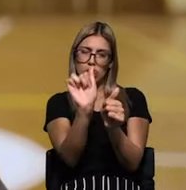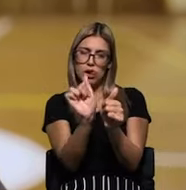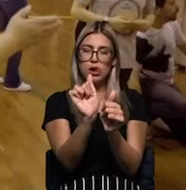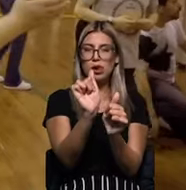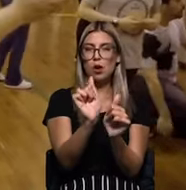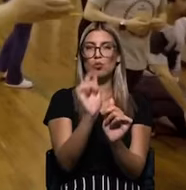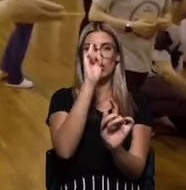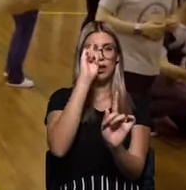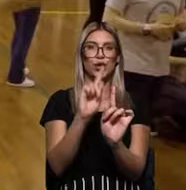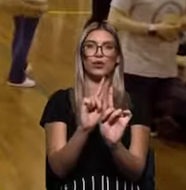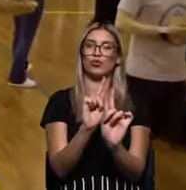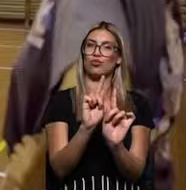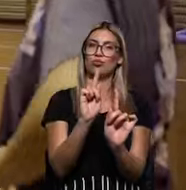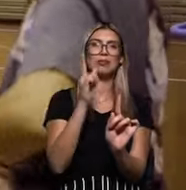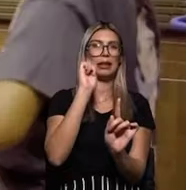dia.